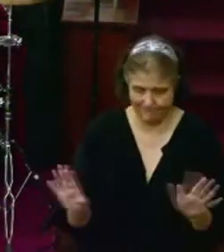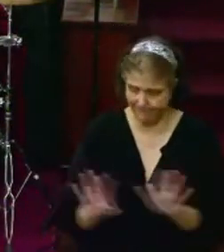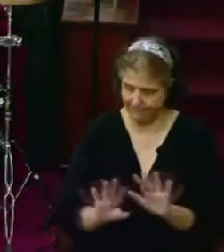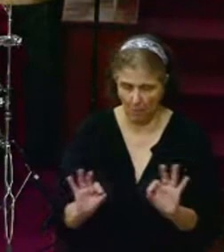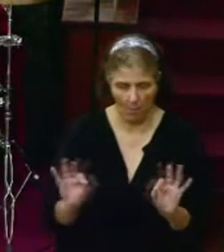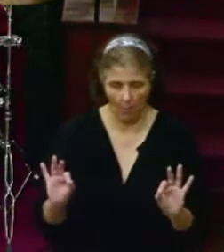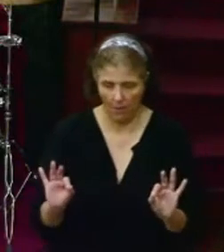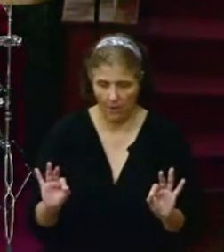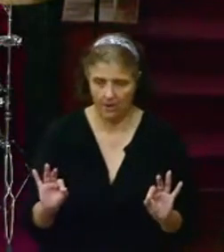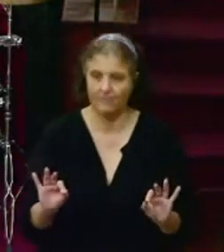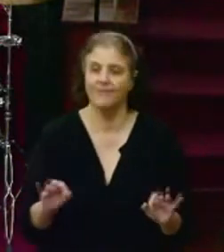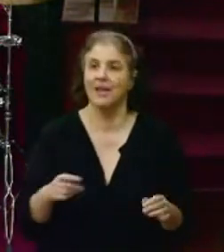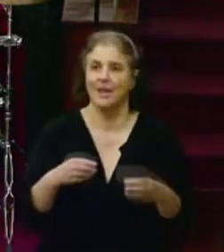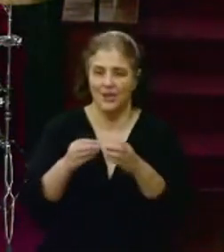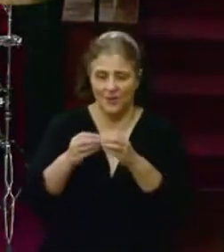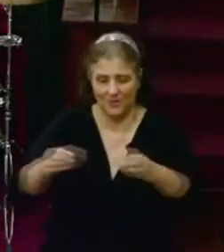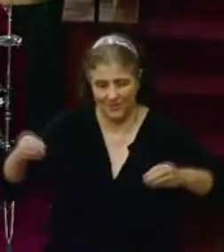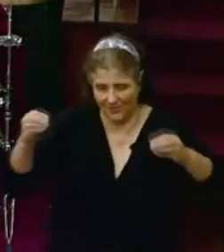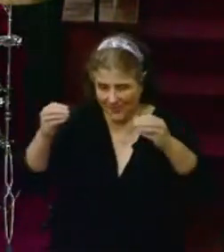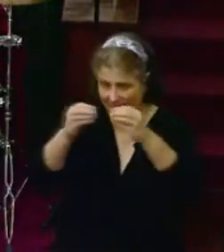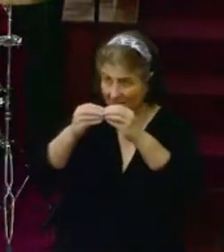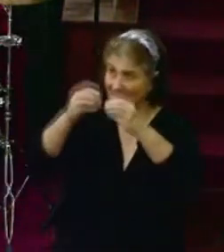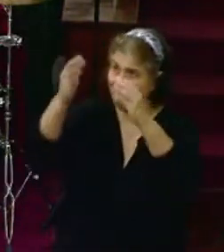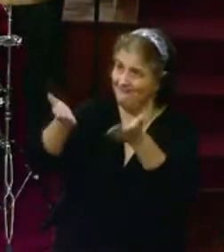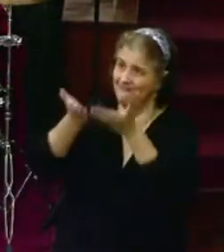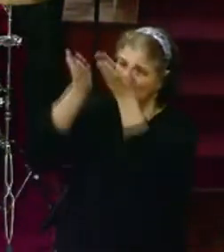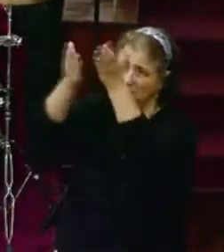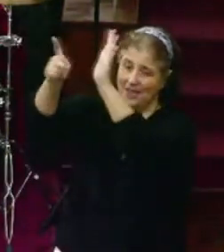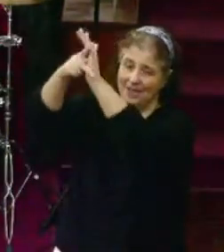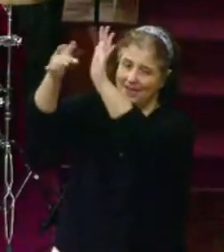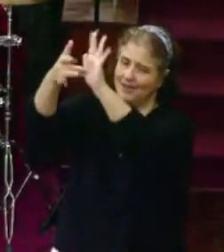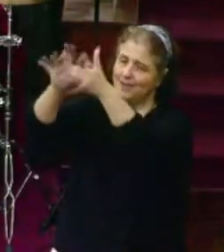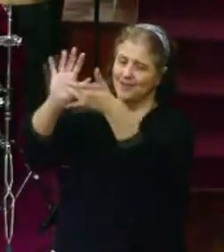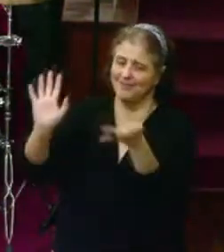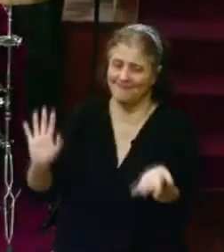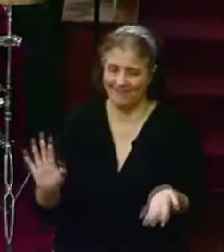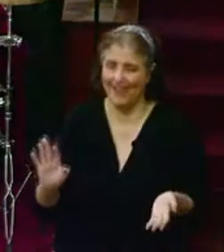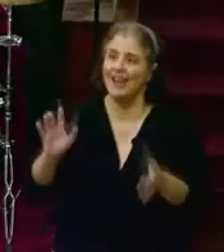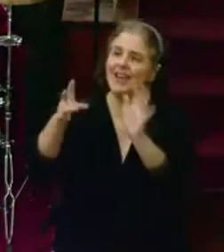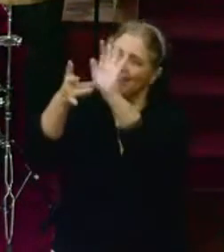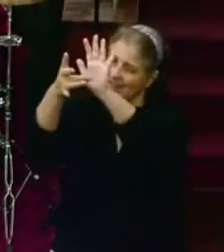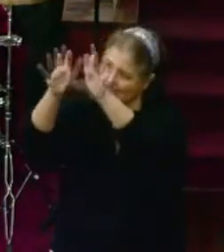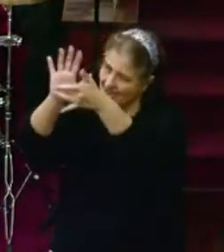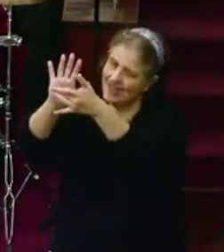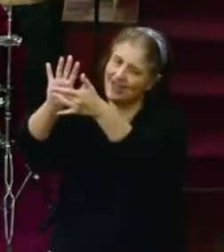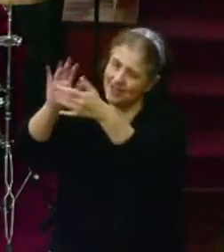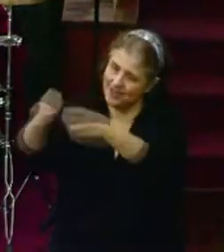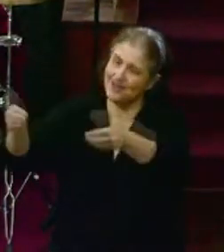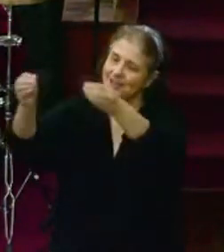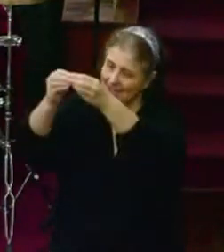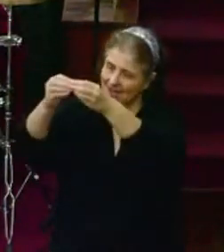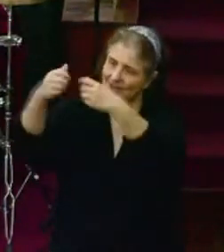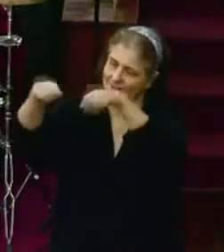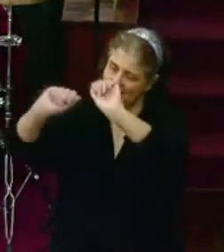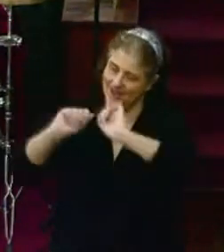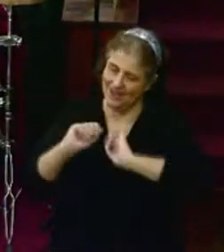nosso, esse mérito é de Cristo. Ele sim é digno de ser o nosso Senhor, o nosso